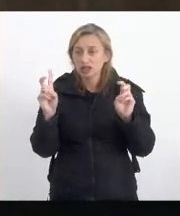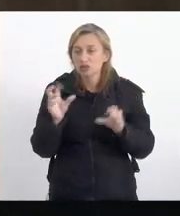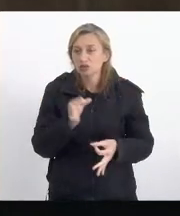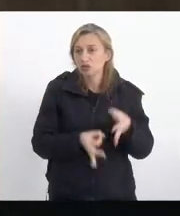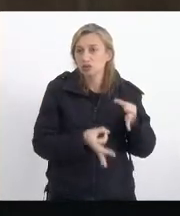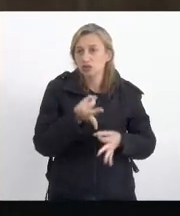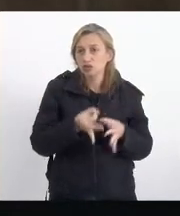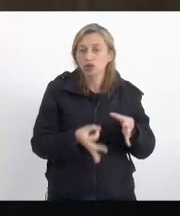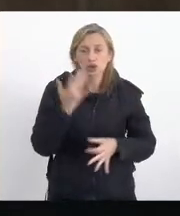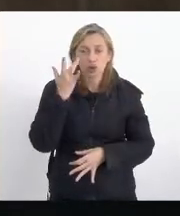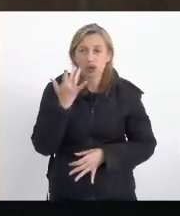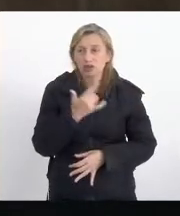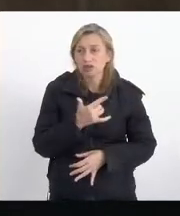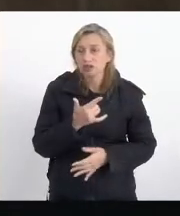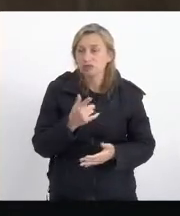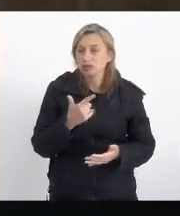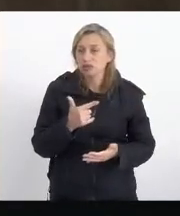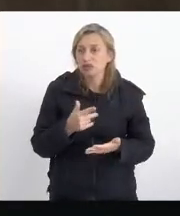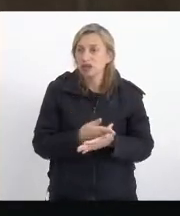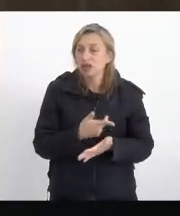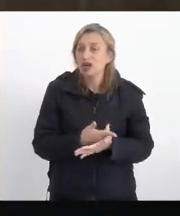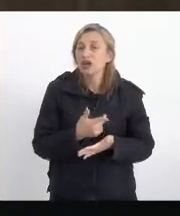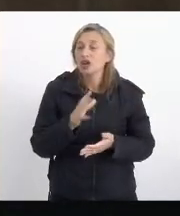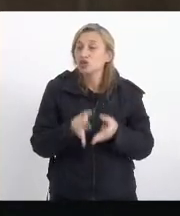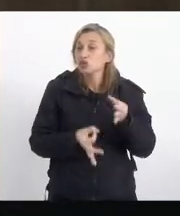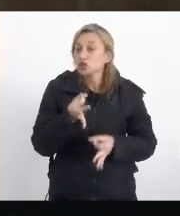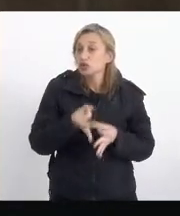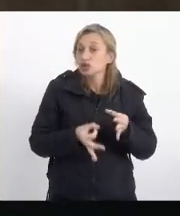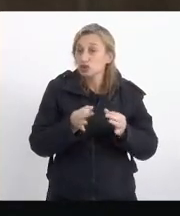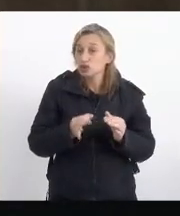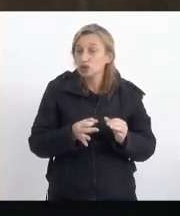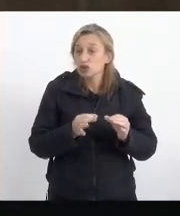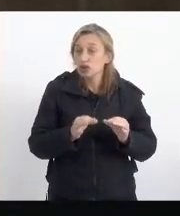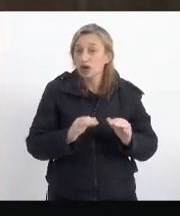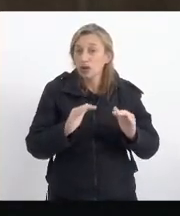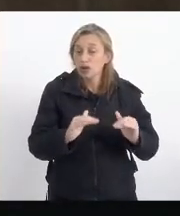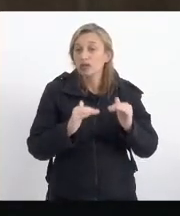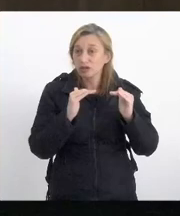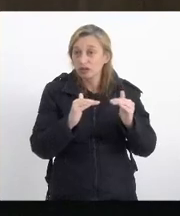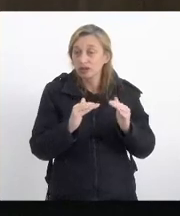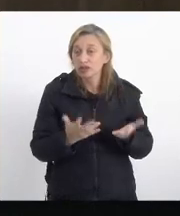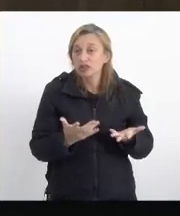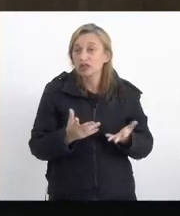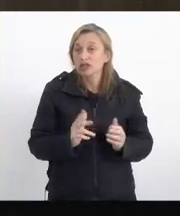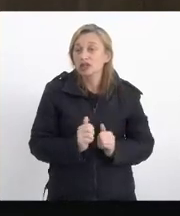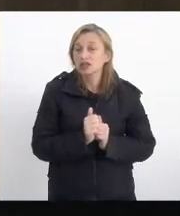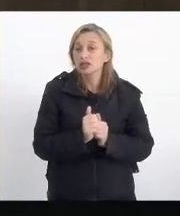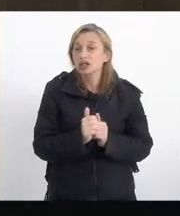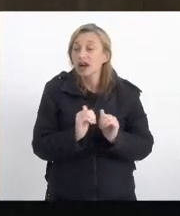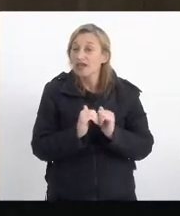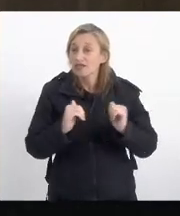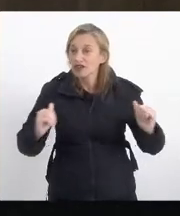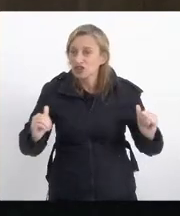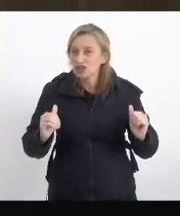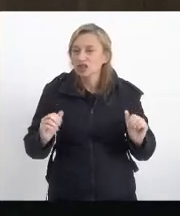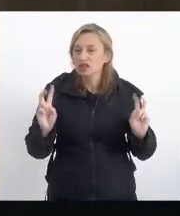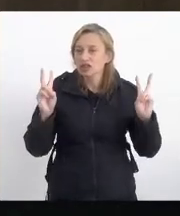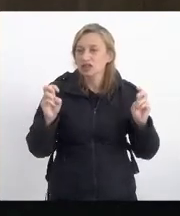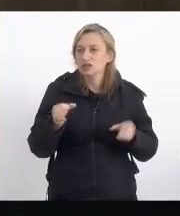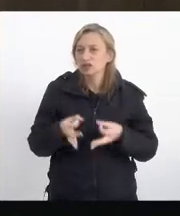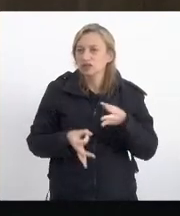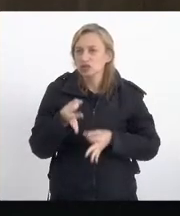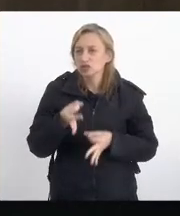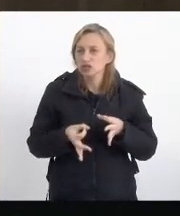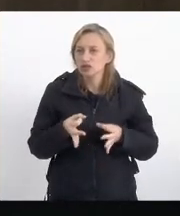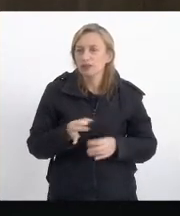justiça, eu acho que não é isso, né? Eu acho que justiça é uma sublime virtude e a gente anda muito afastado desse aspecto da